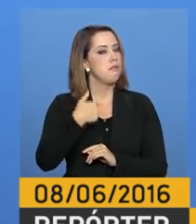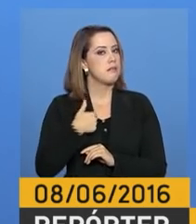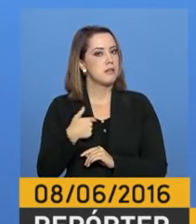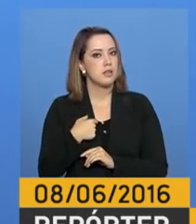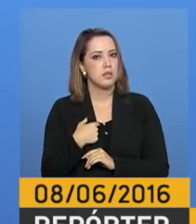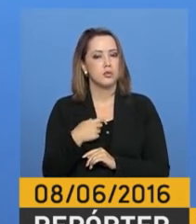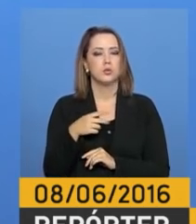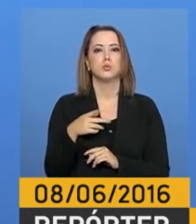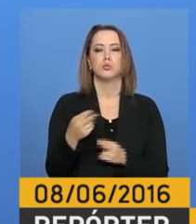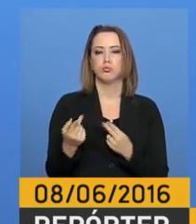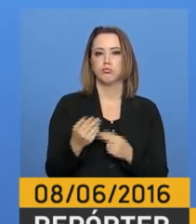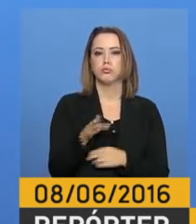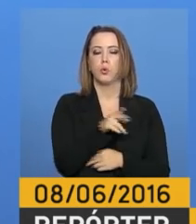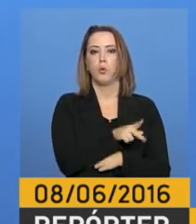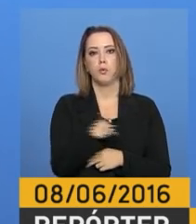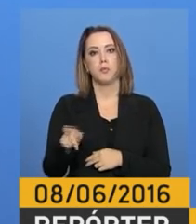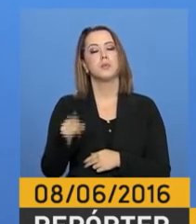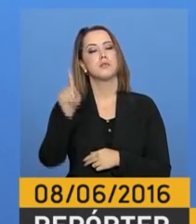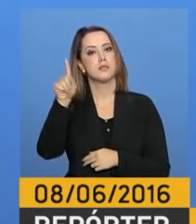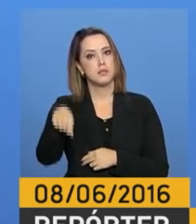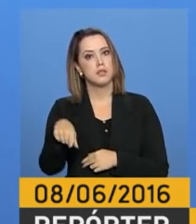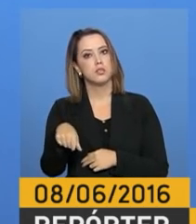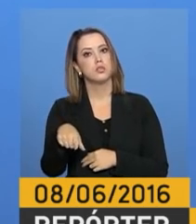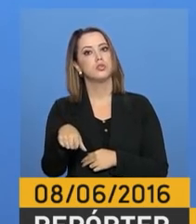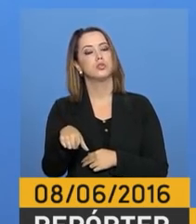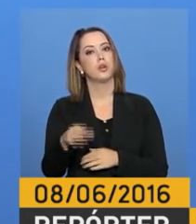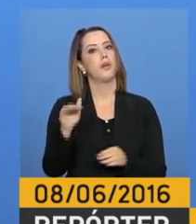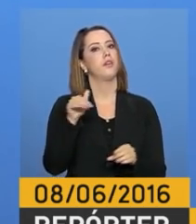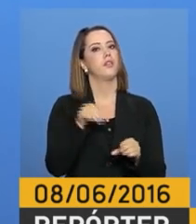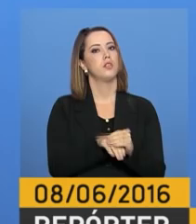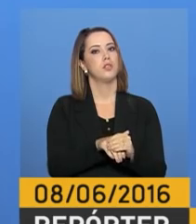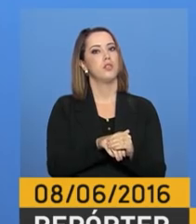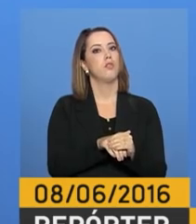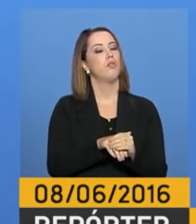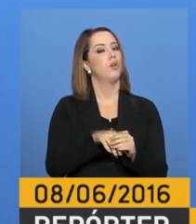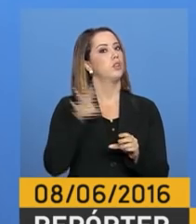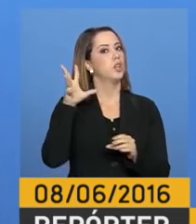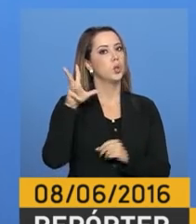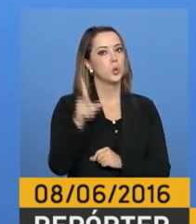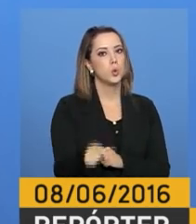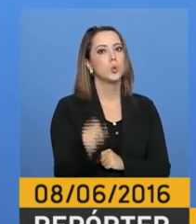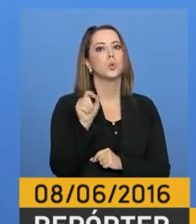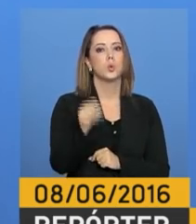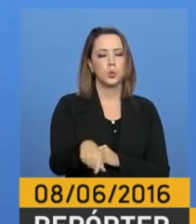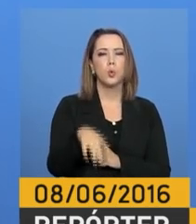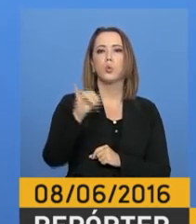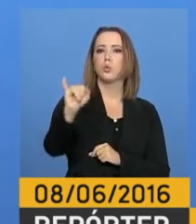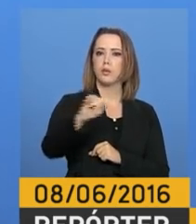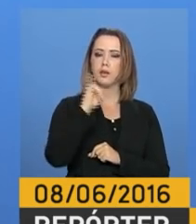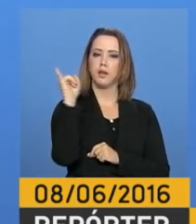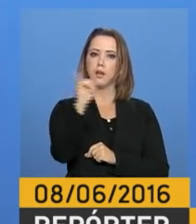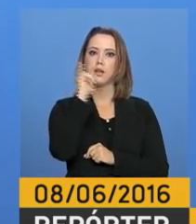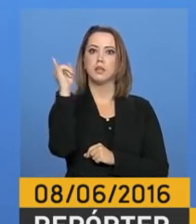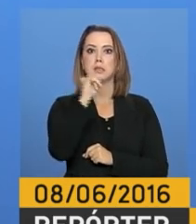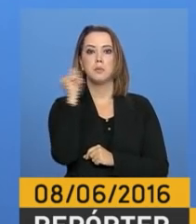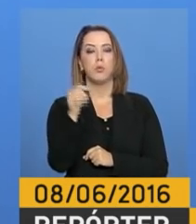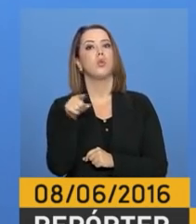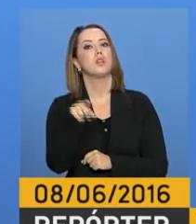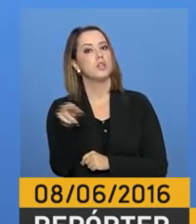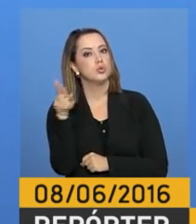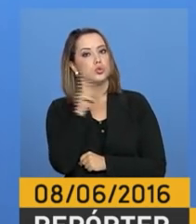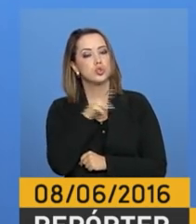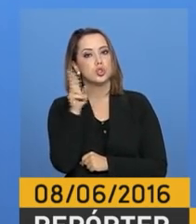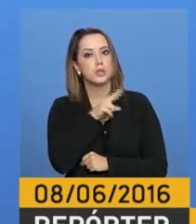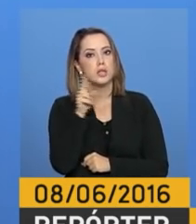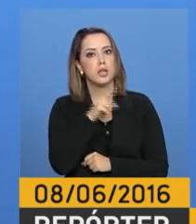partido tenho dado para eles é que votem tudo aquilo que foi importante e urgente